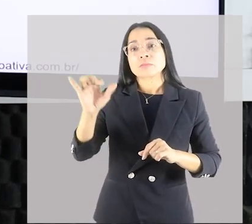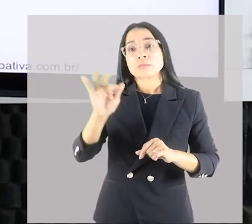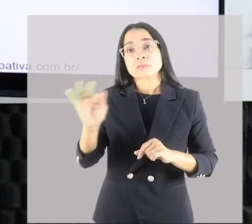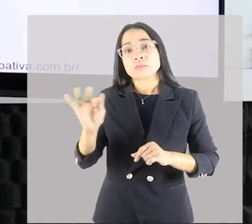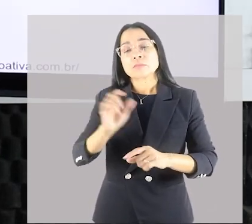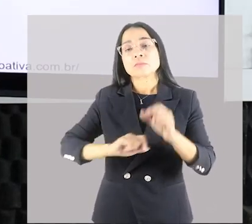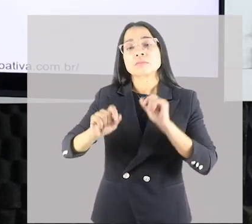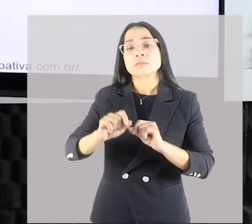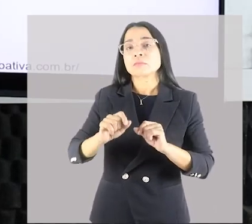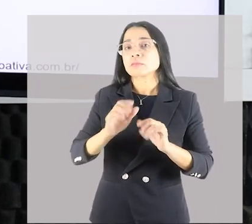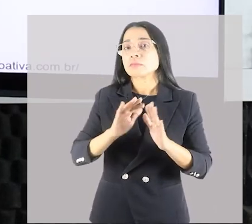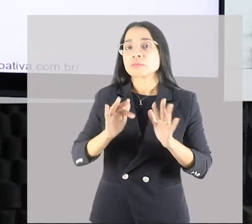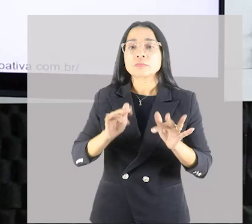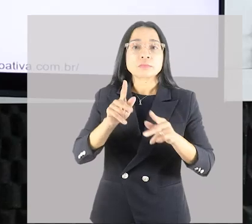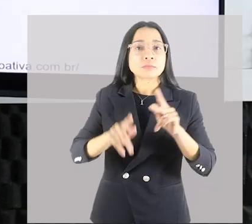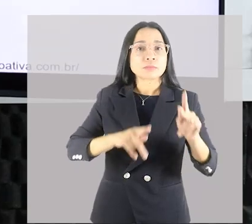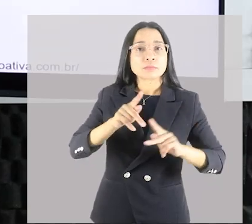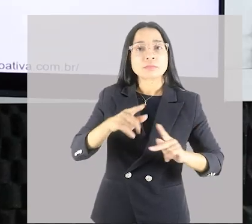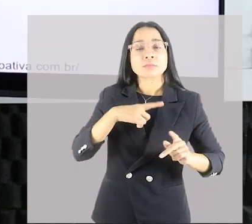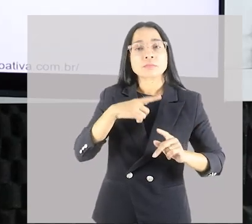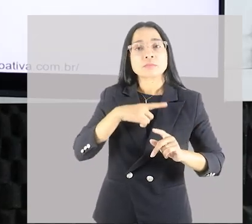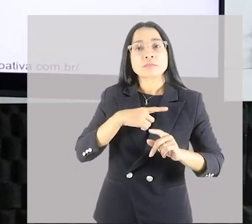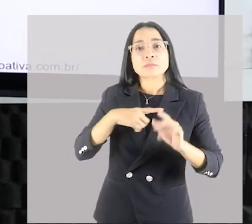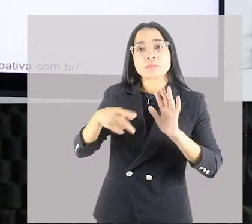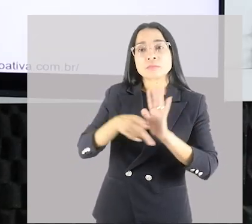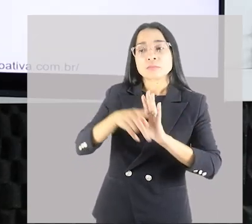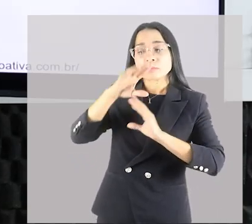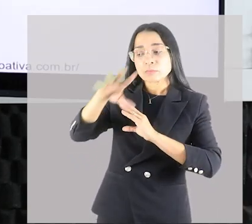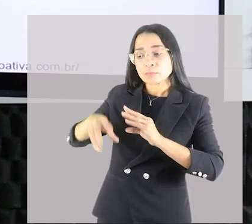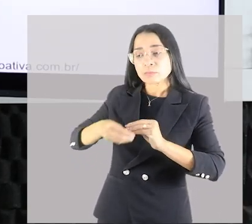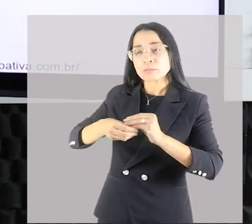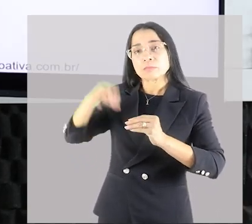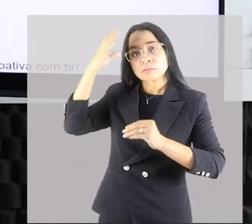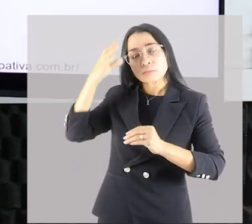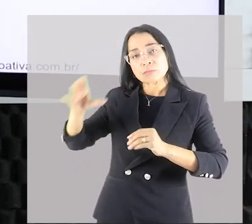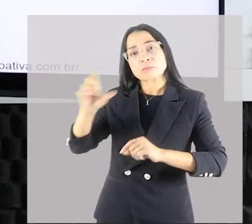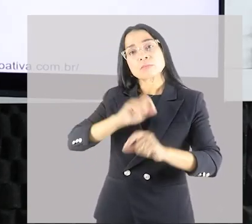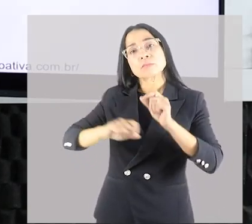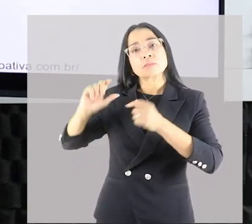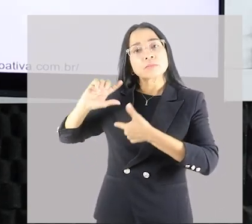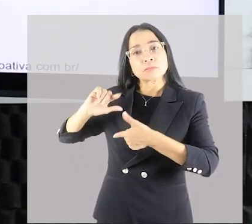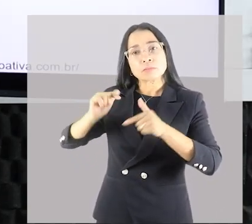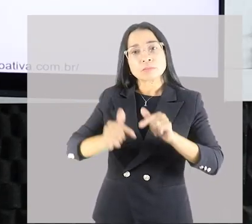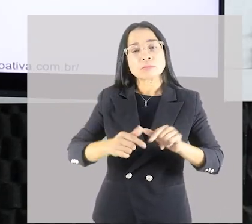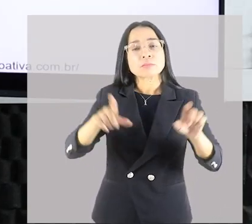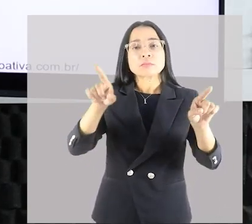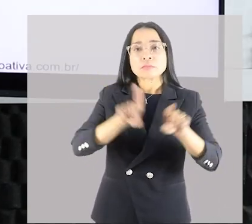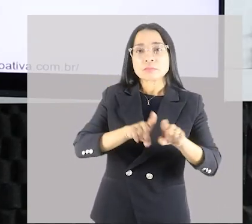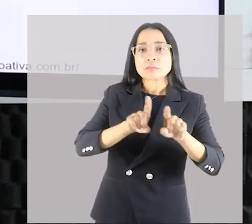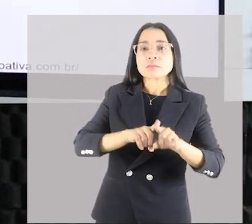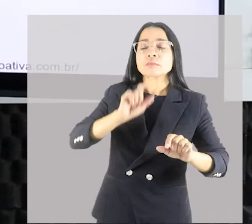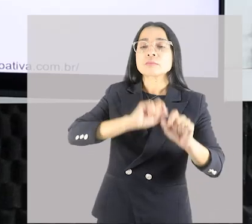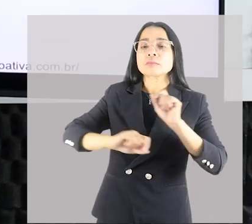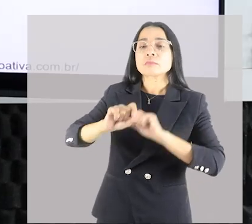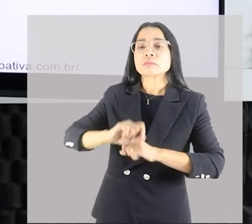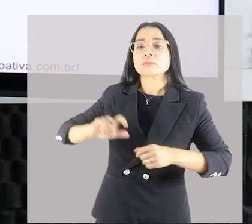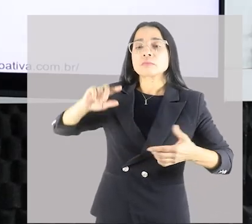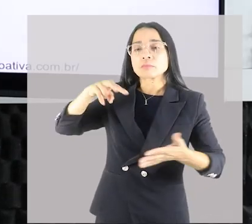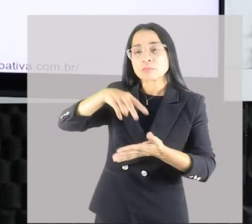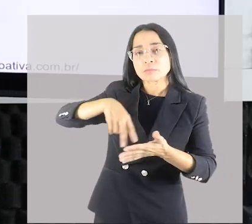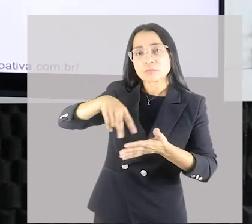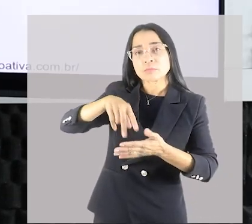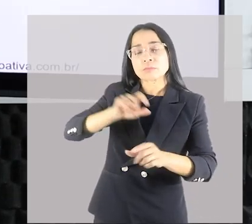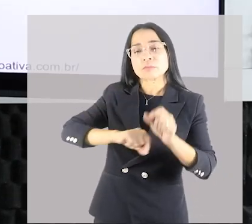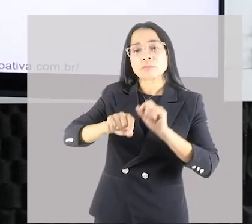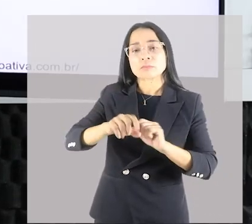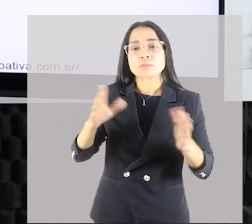sua peculiaridade, a sua cultura, as suas tradições e as suas danças. Agora, a dança de salão